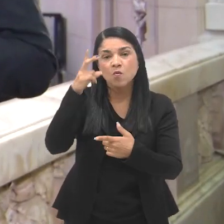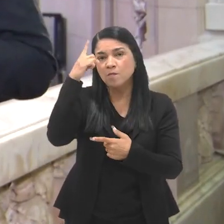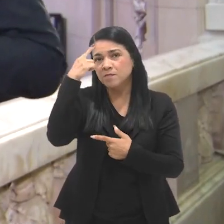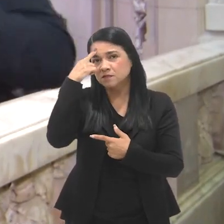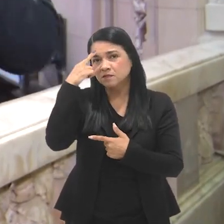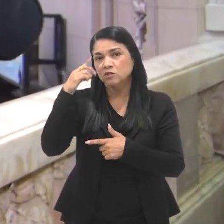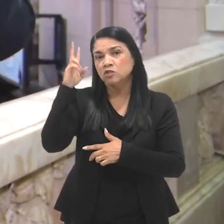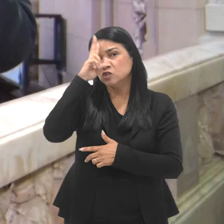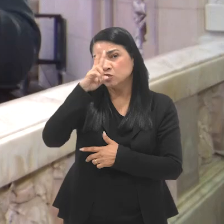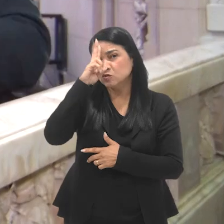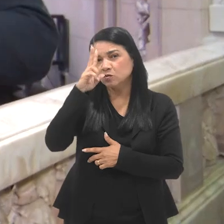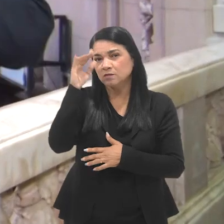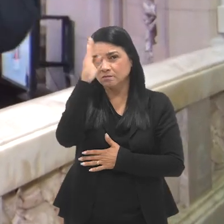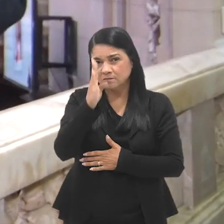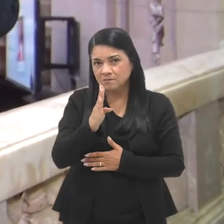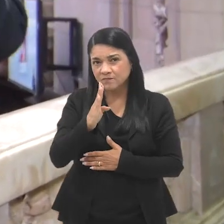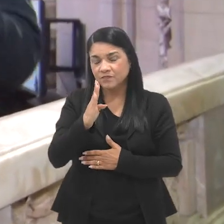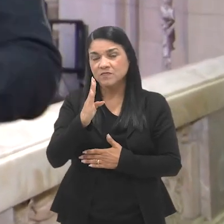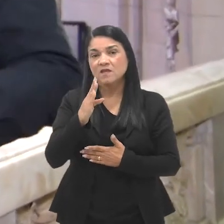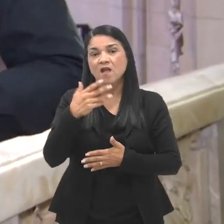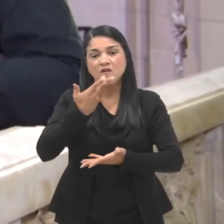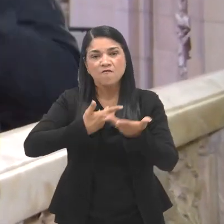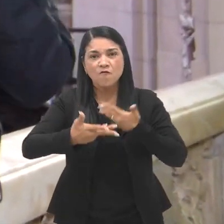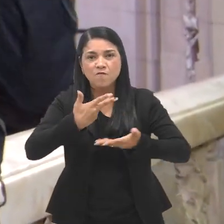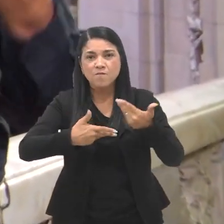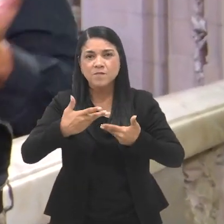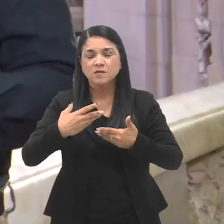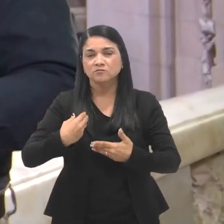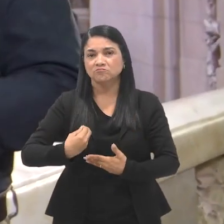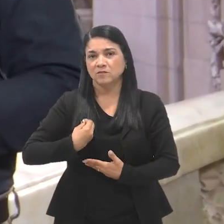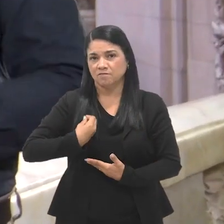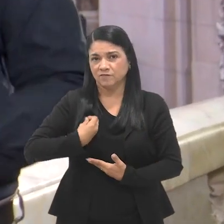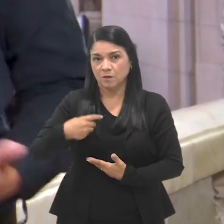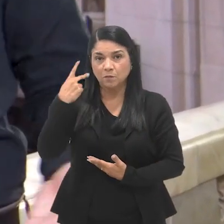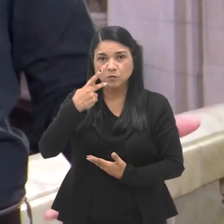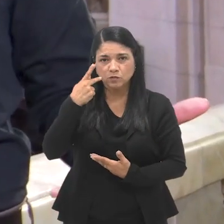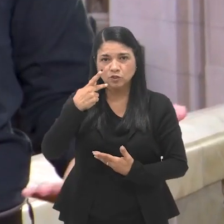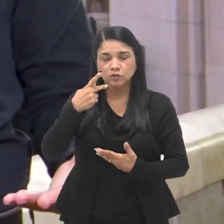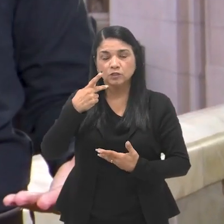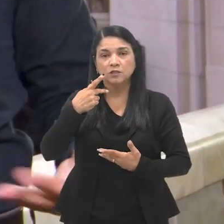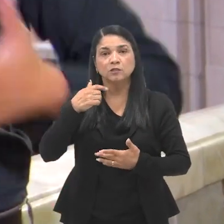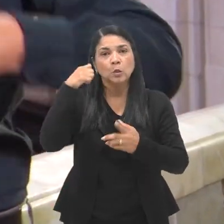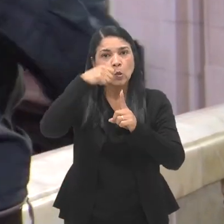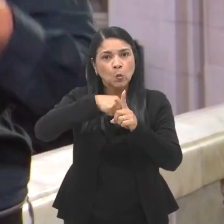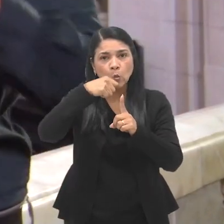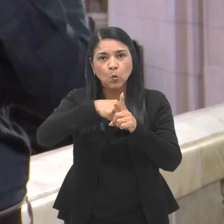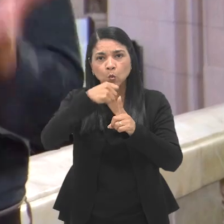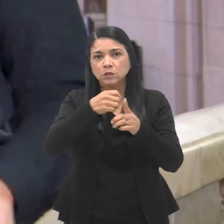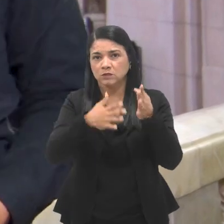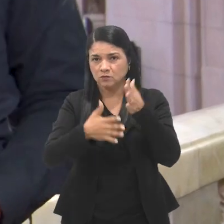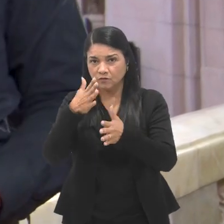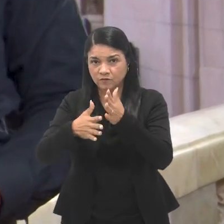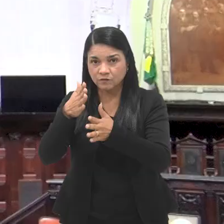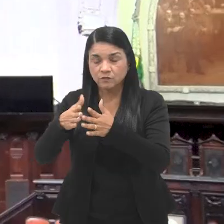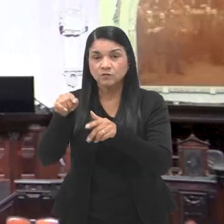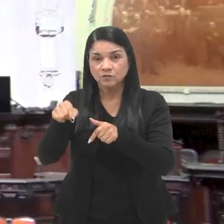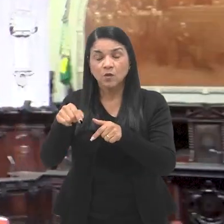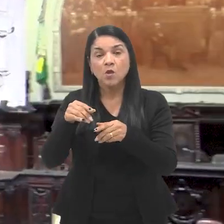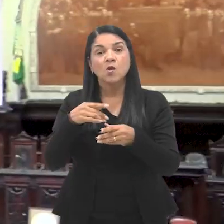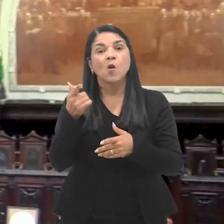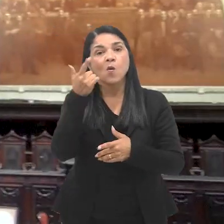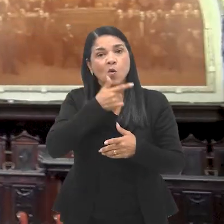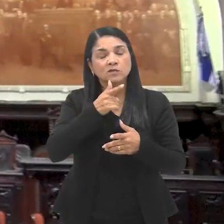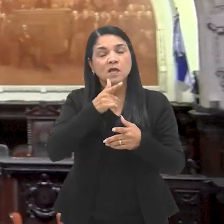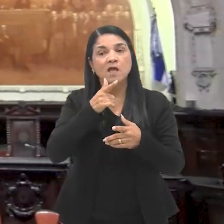nós pensamos ao longo da história do Brasil que o envolvimento da vida política ele gera luta e conflito,